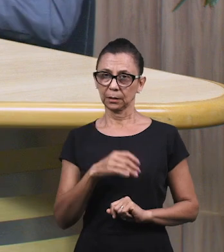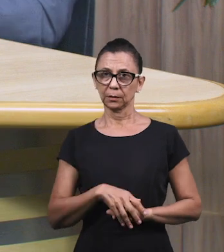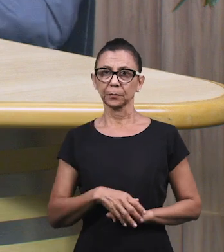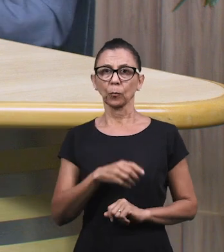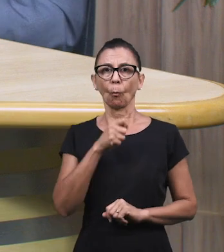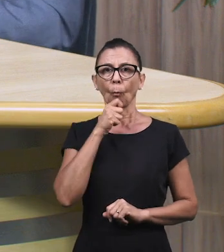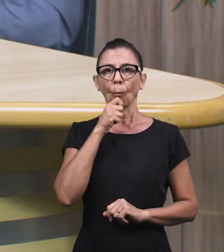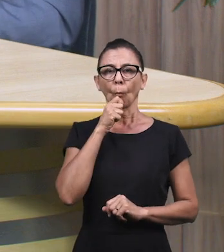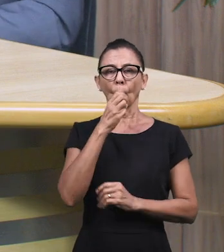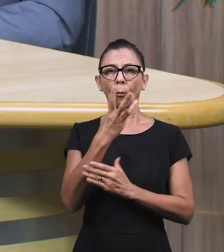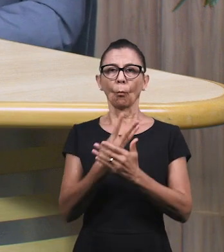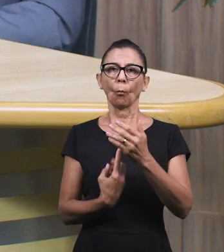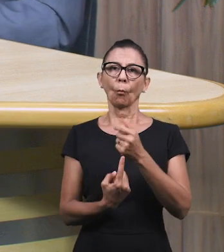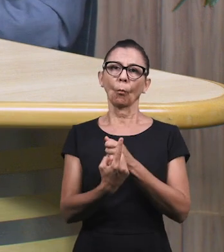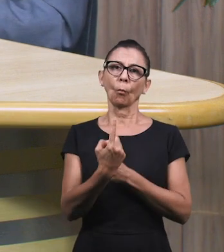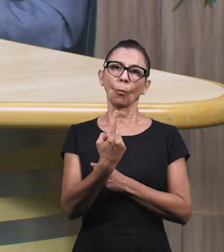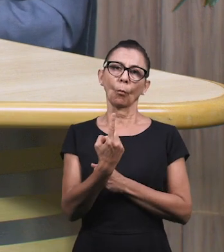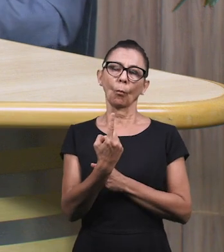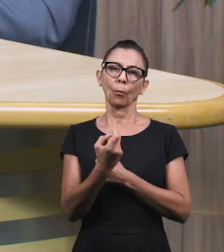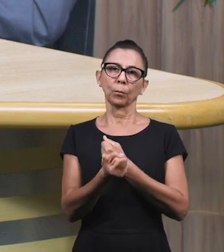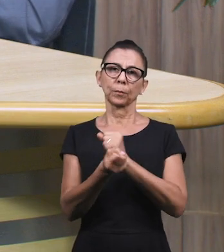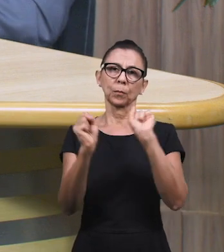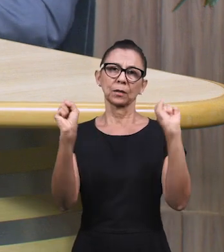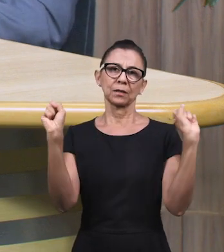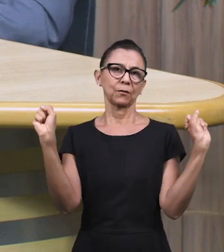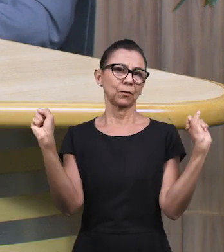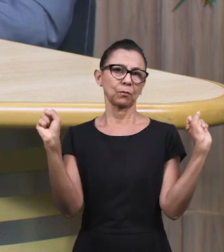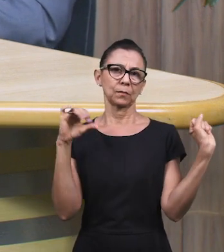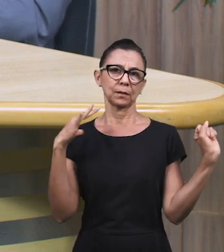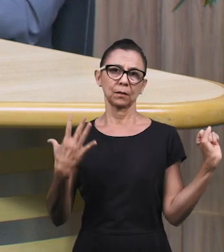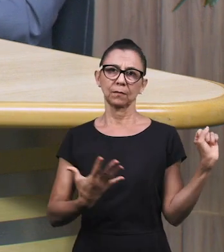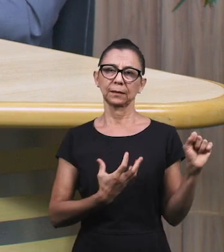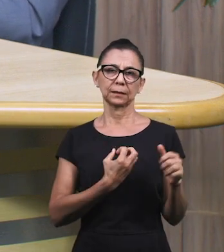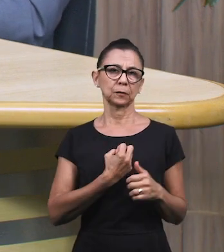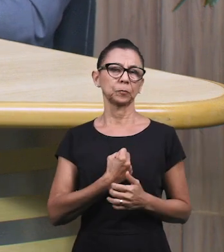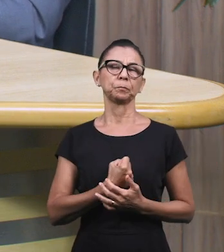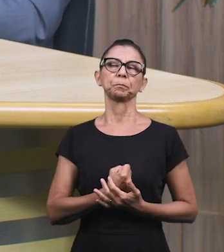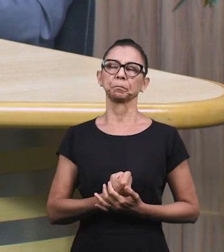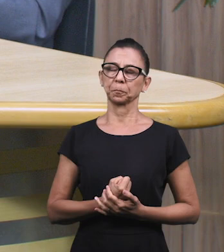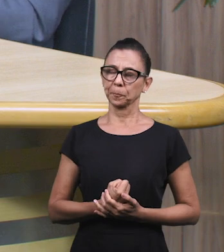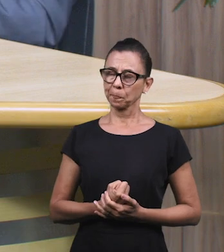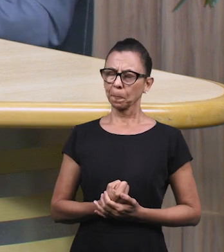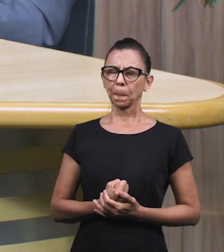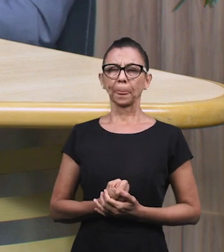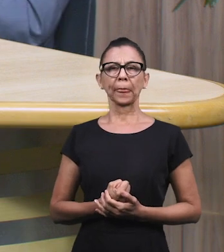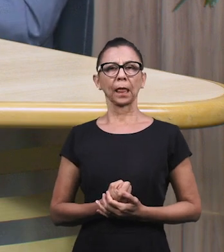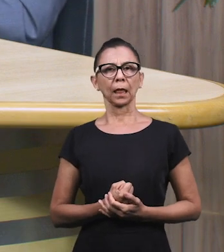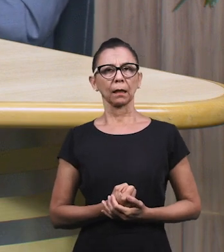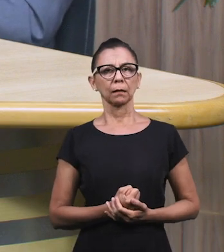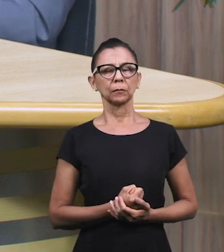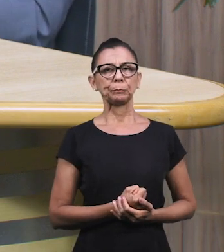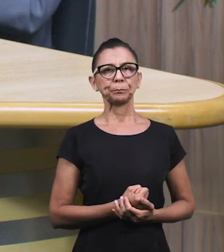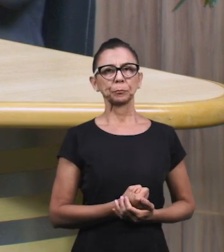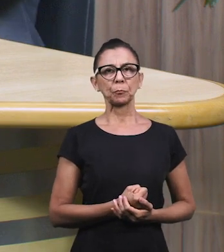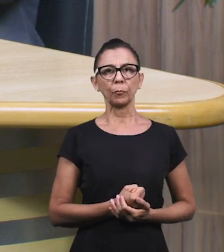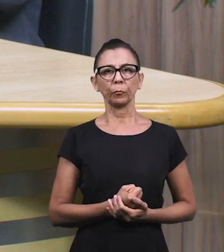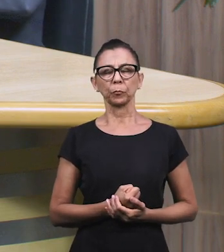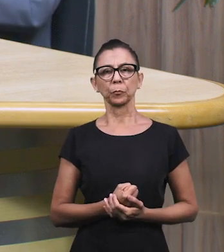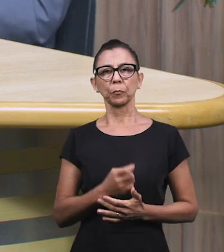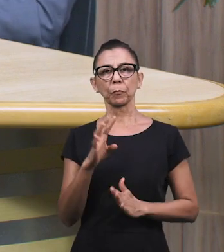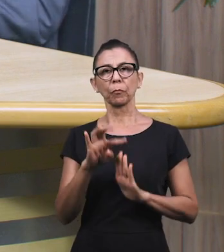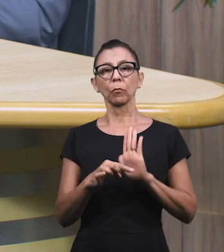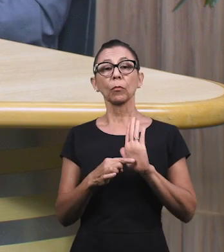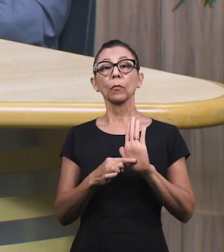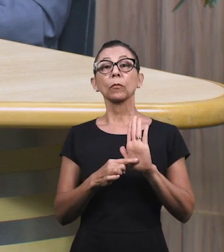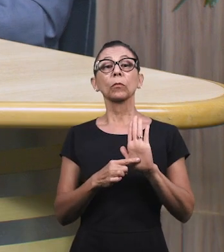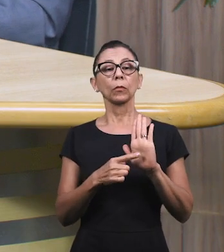seguinte: sem a Trindade, a salvação ela é impossível. É impossível. Então, nós vamos ver por quê aqui. Porque você vê que o texto